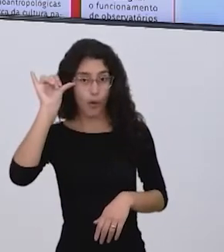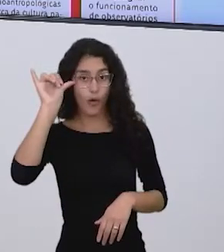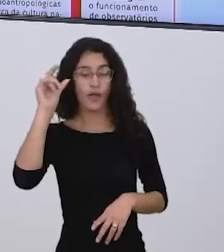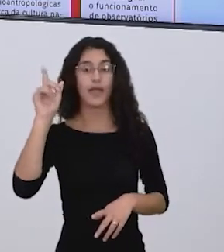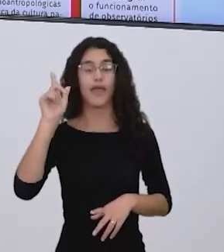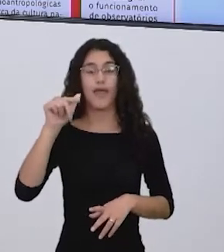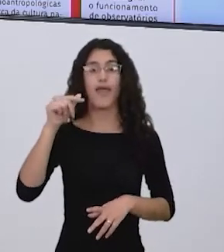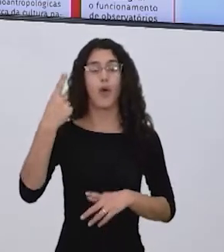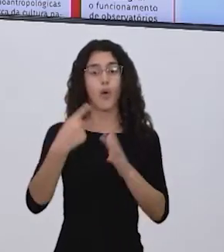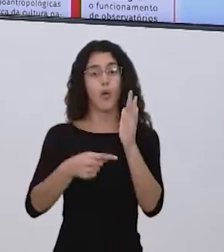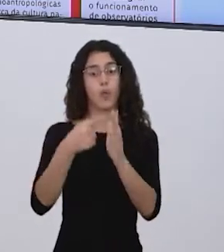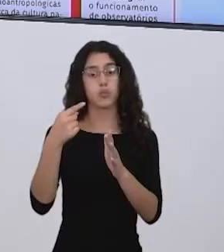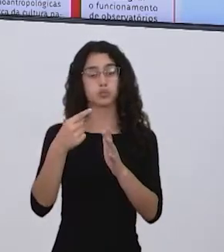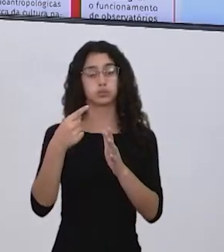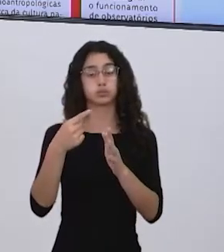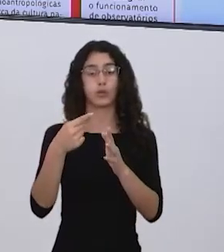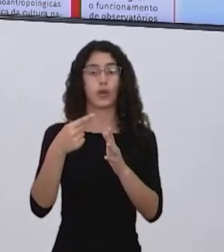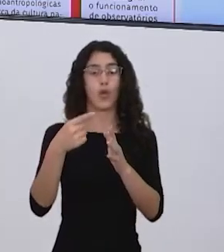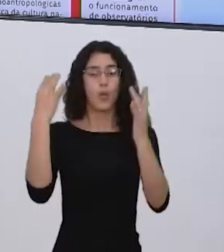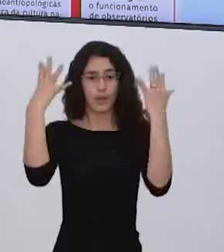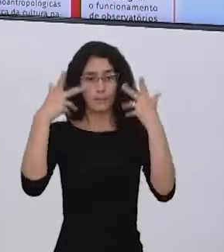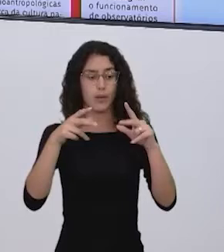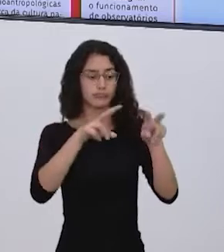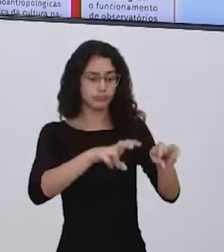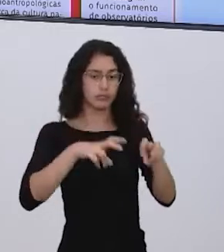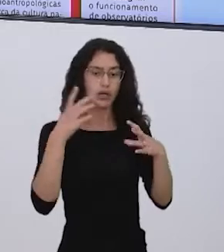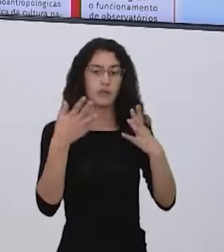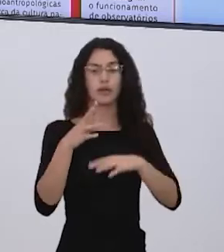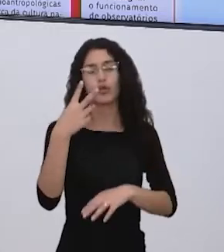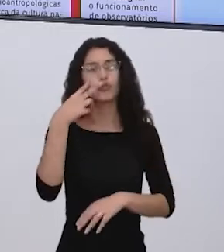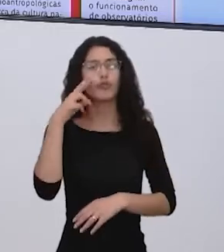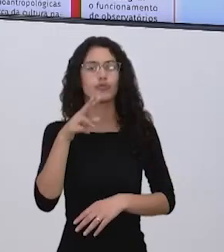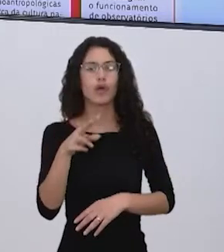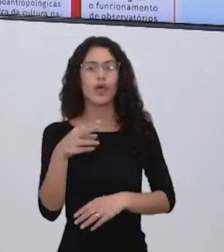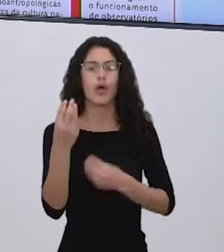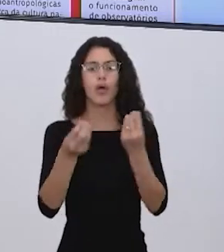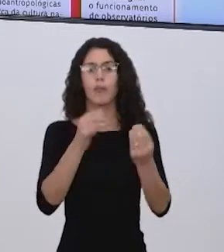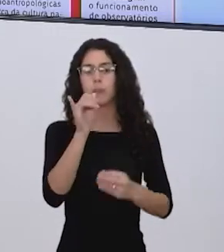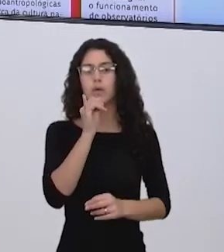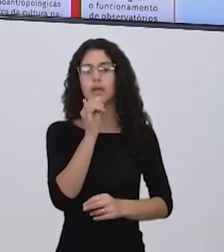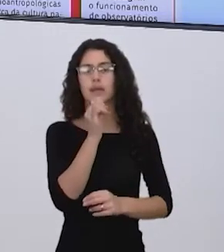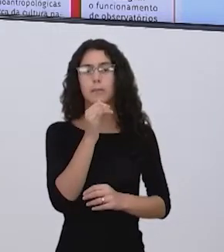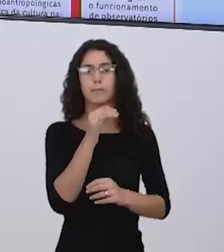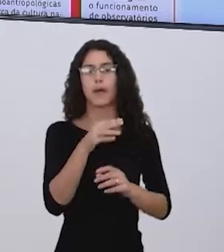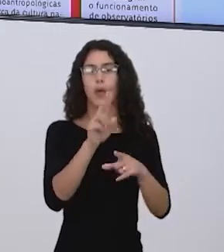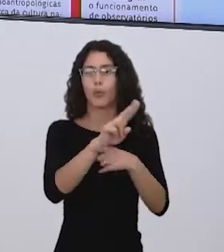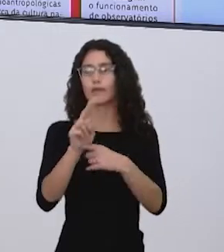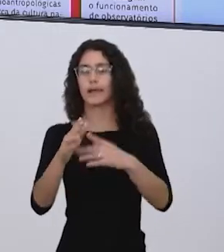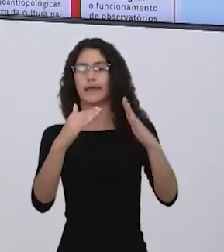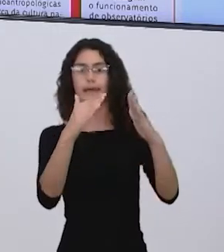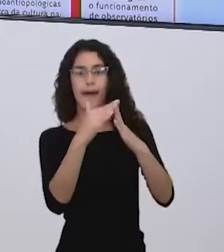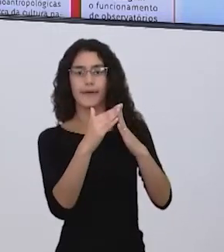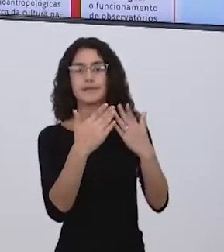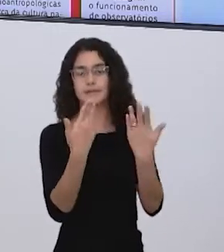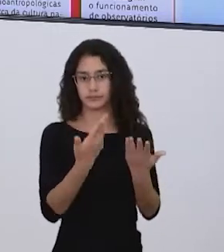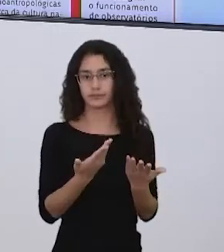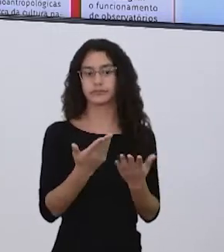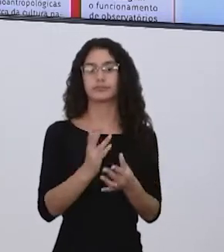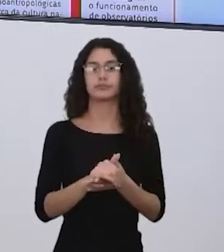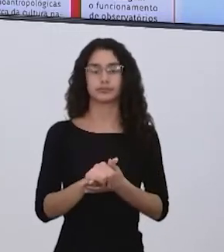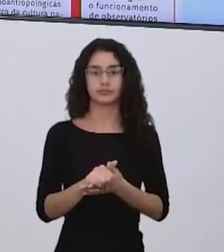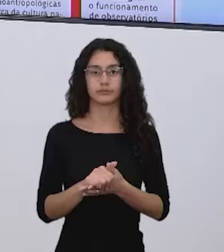né, ele é um animal do campo, é um animal rural e normalmente a gente não vê ele como, por exemplo, um animal doméstico que você tem na sua